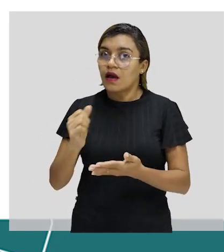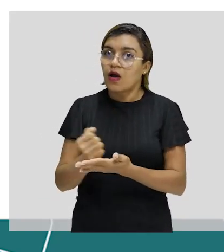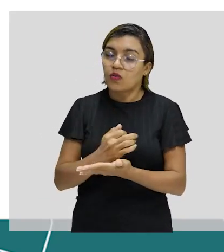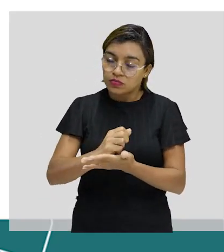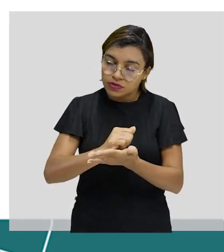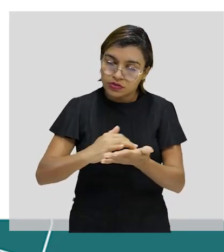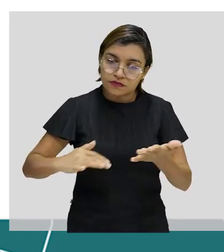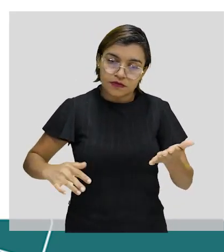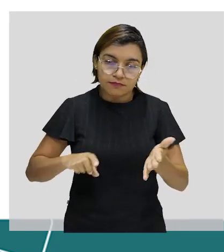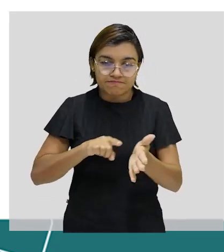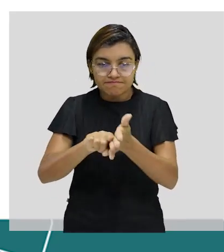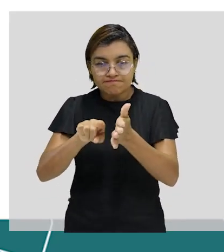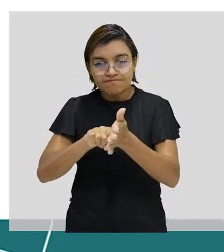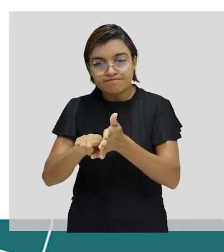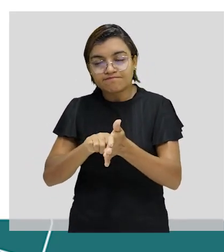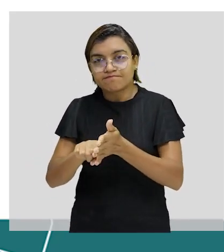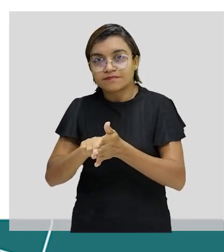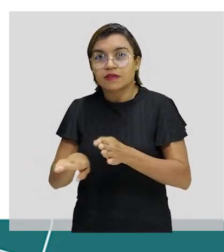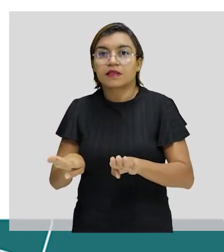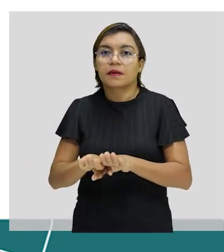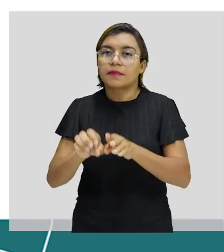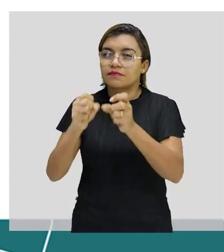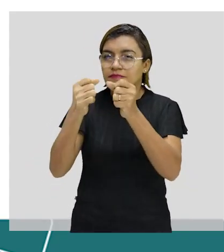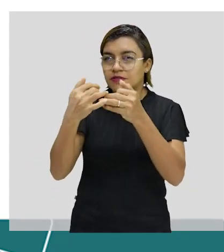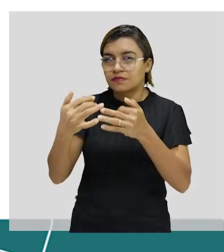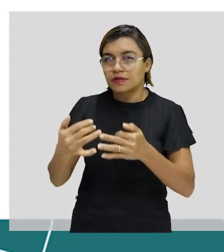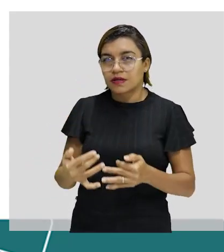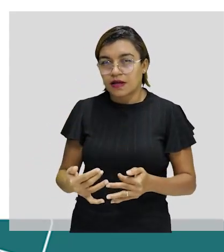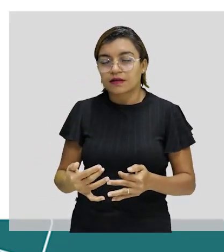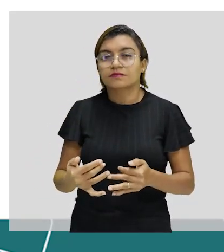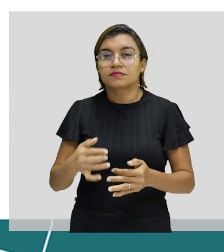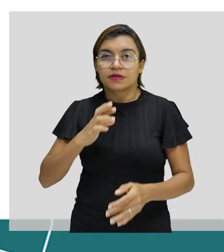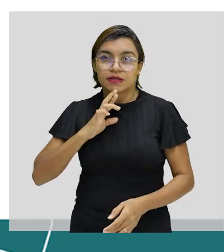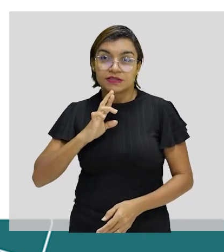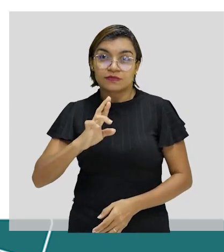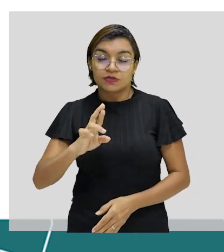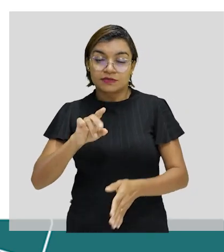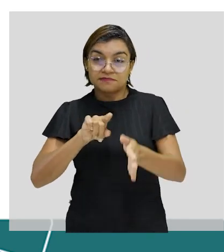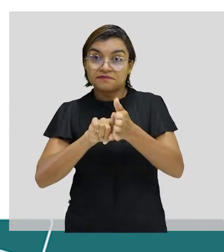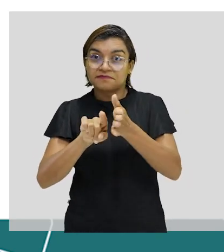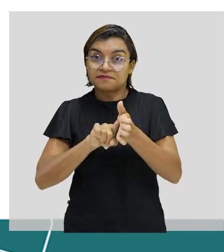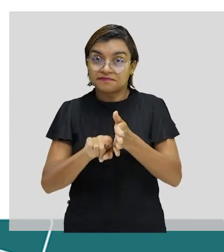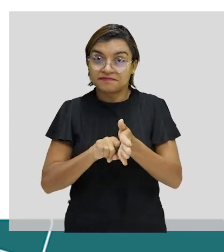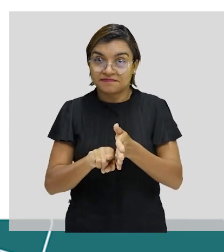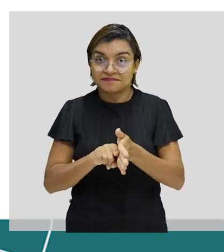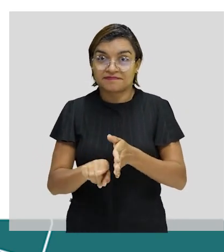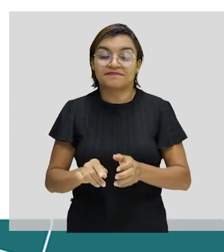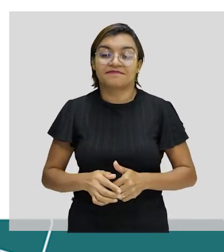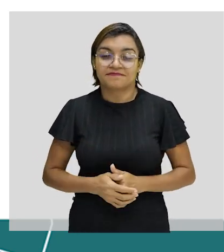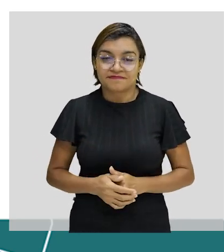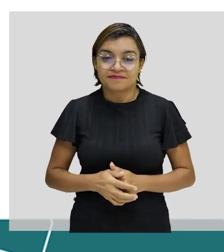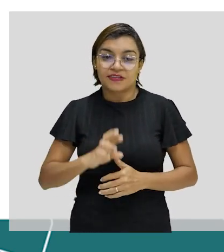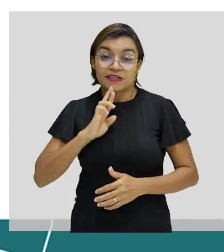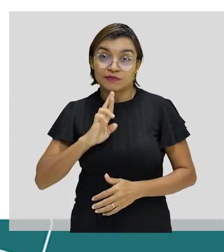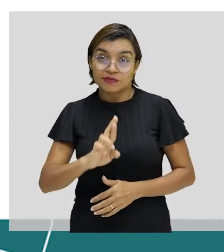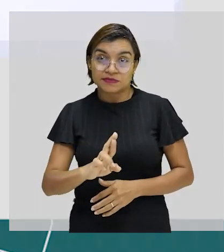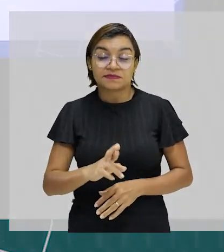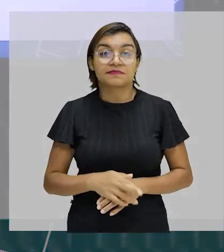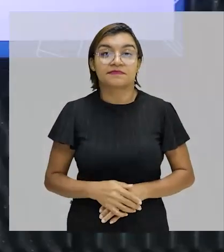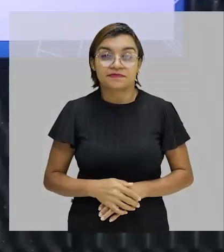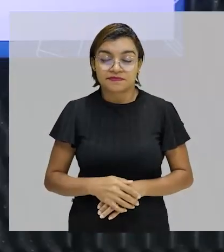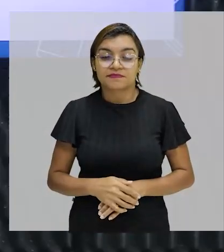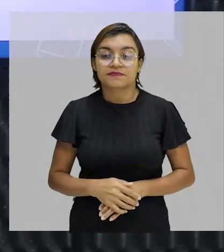exercícios, nós vamos estar comentando, vamos estar resolvendo essas questões, esses exercícios, de forma que